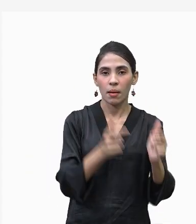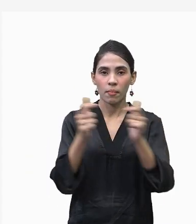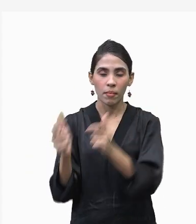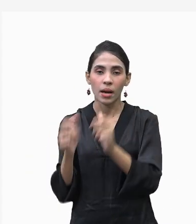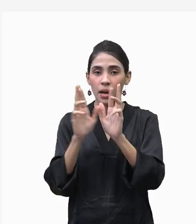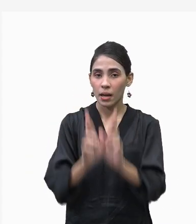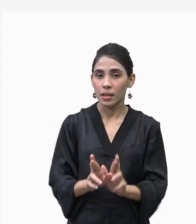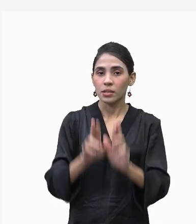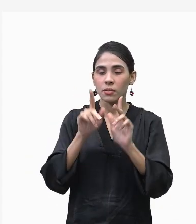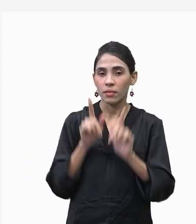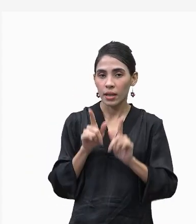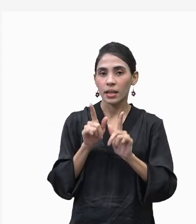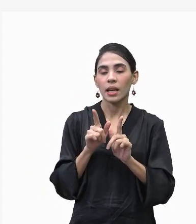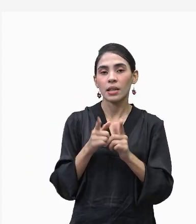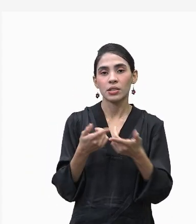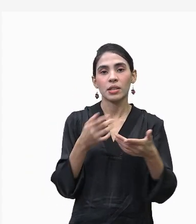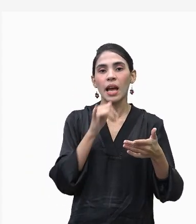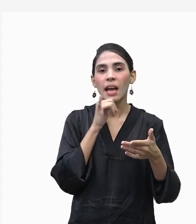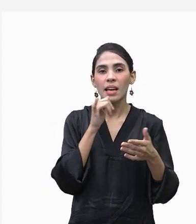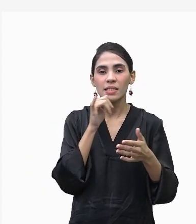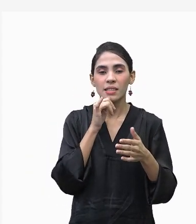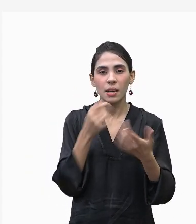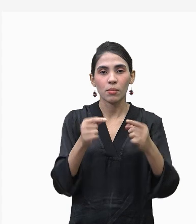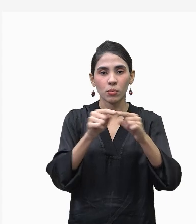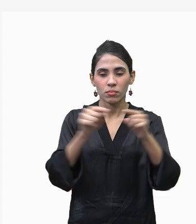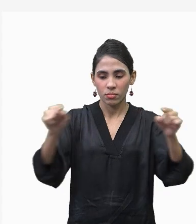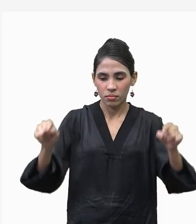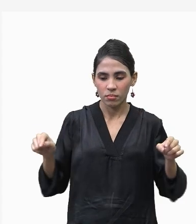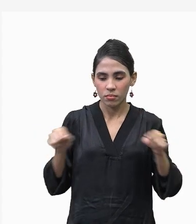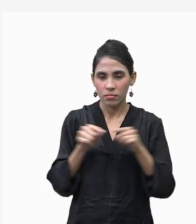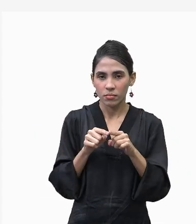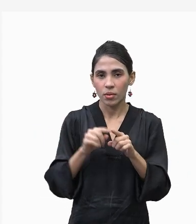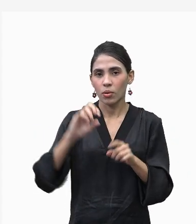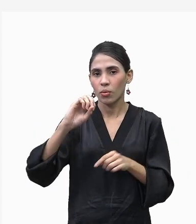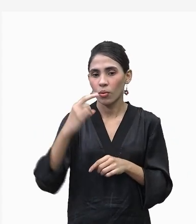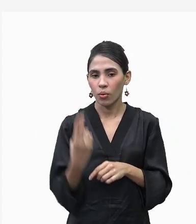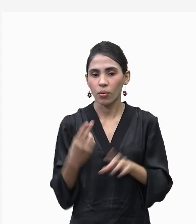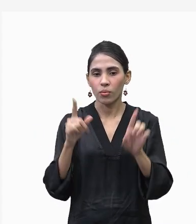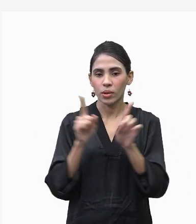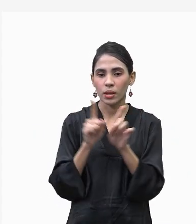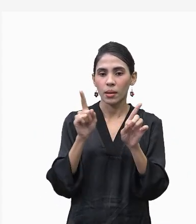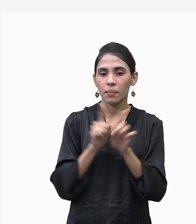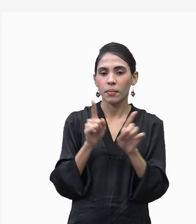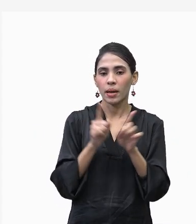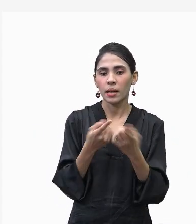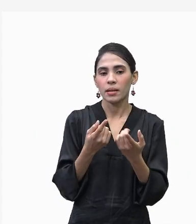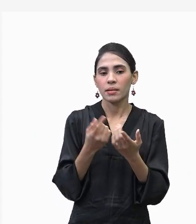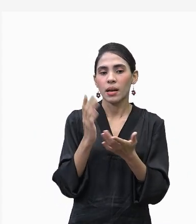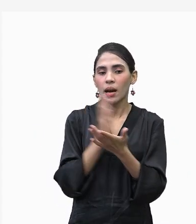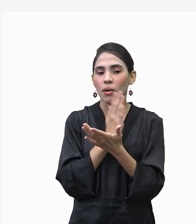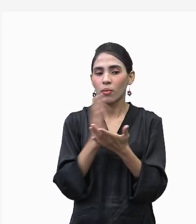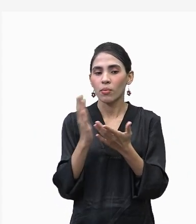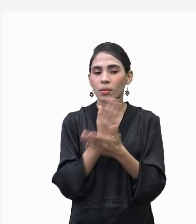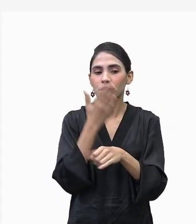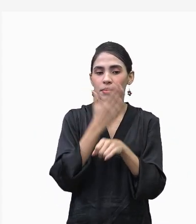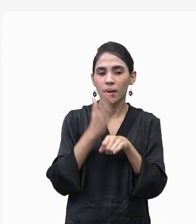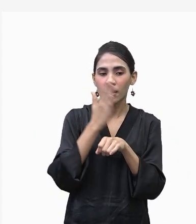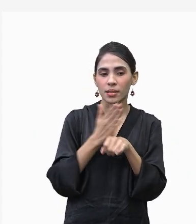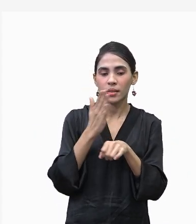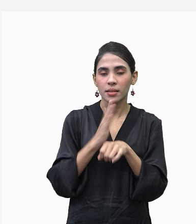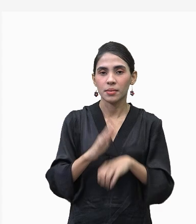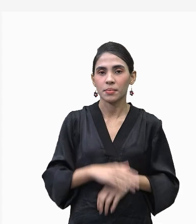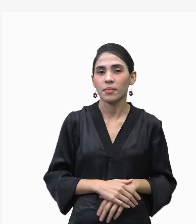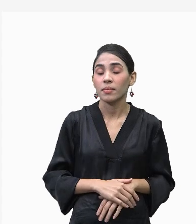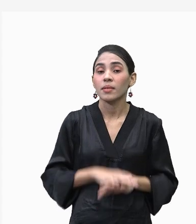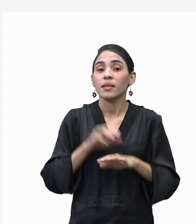diferentes graus de restrição ou potencialidade para determinadas atividades.